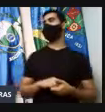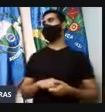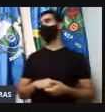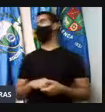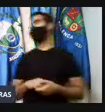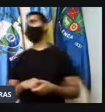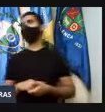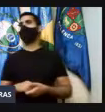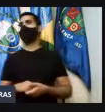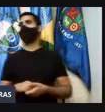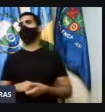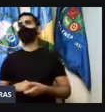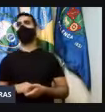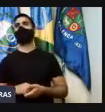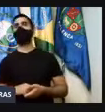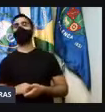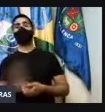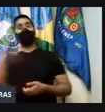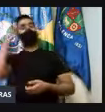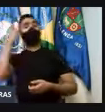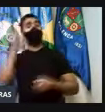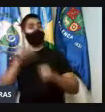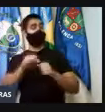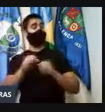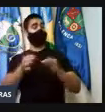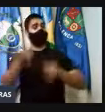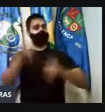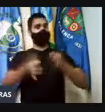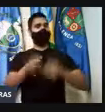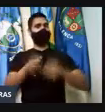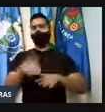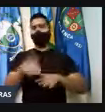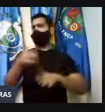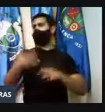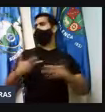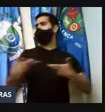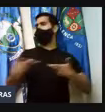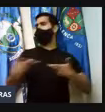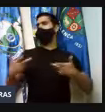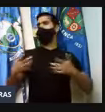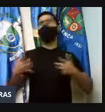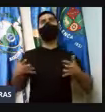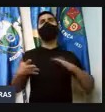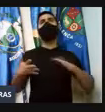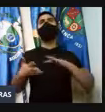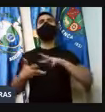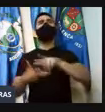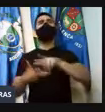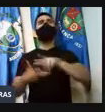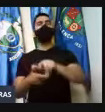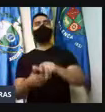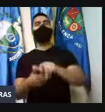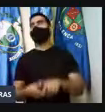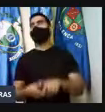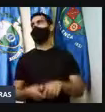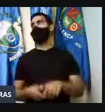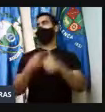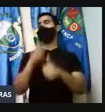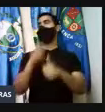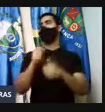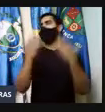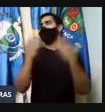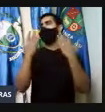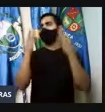eu acho que fazer justiça é a melhor coisa do mundo. Eu quero dar os parabéns aqui